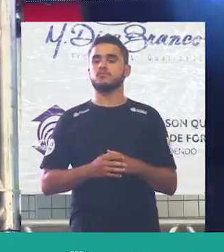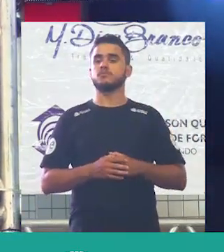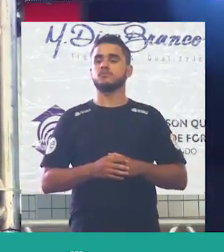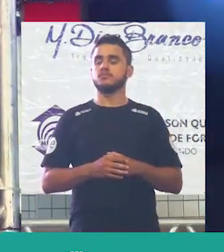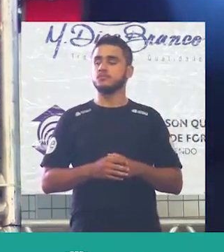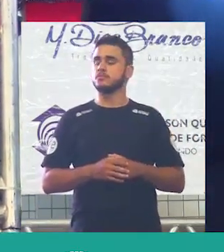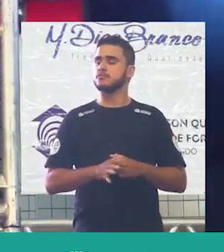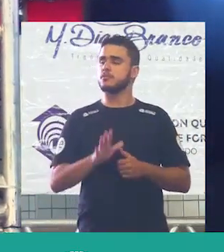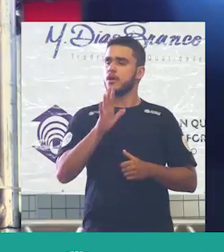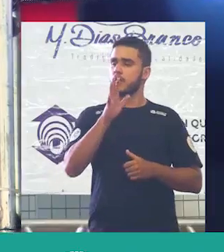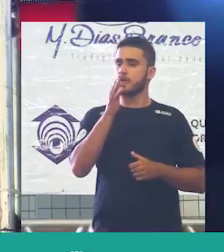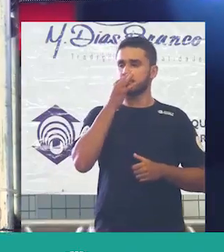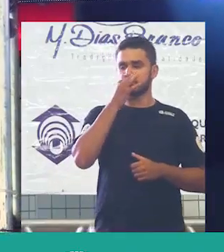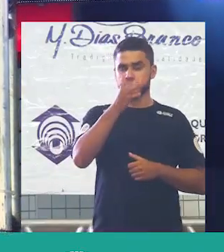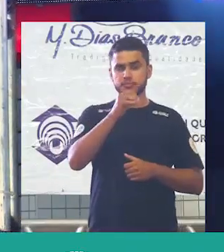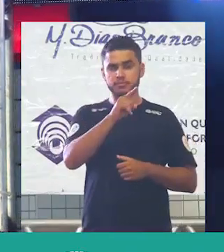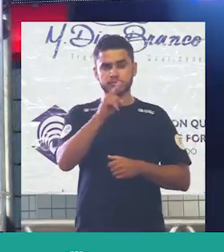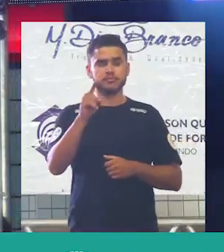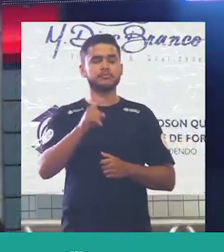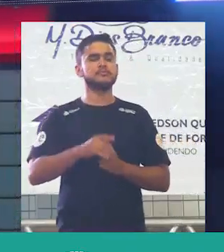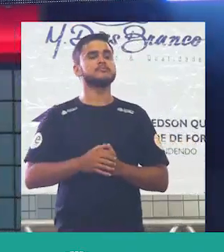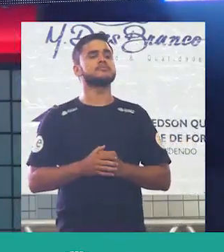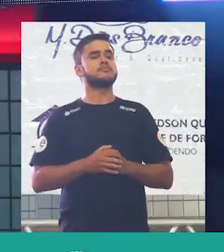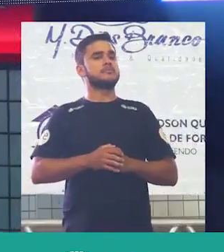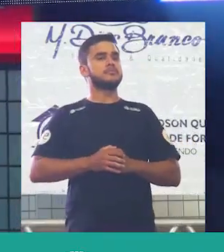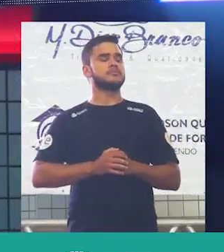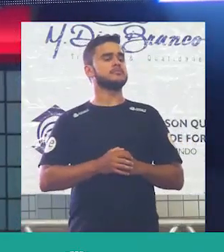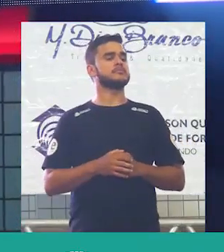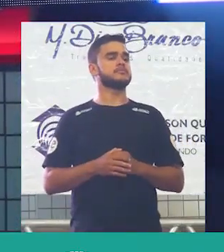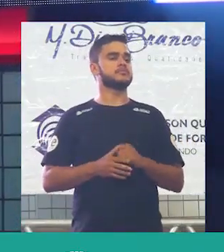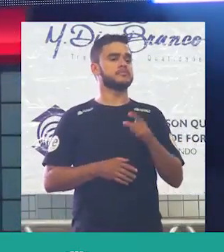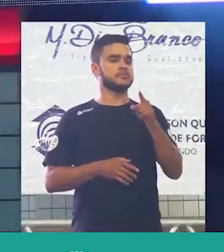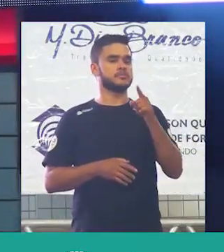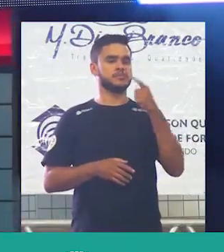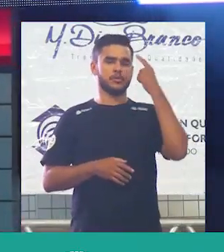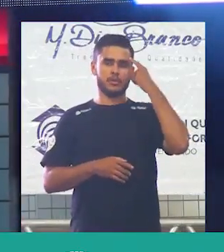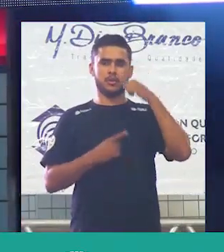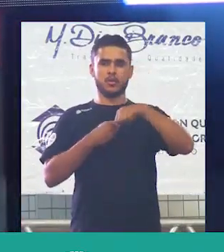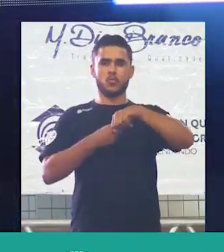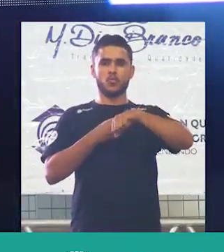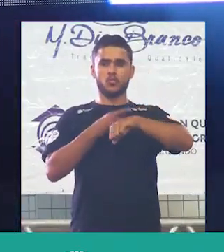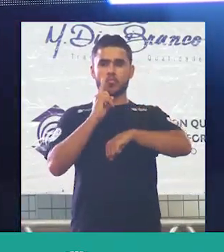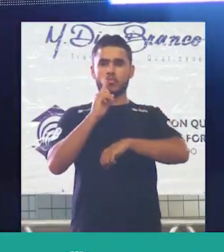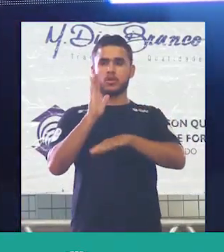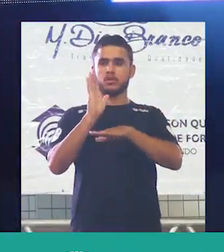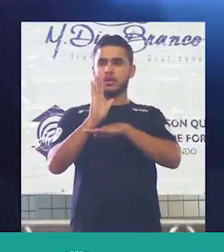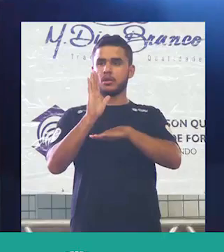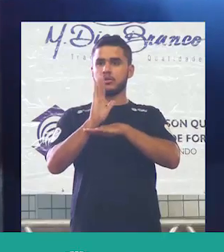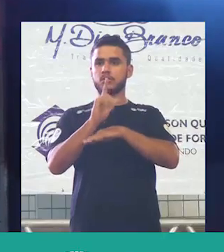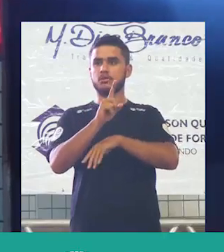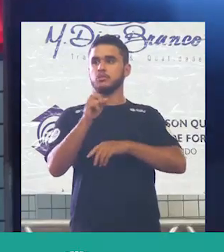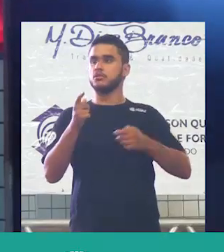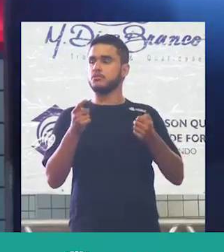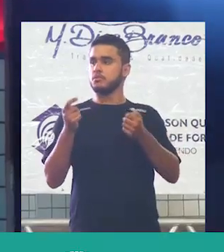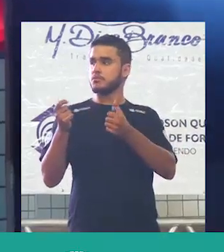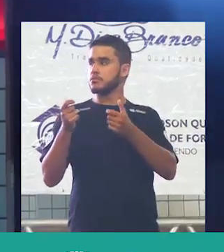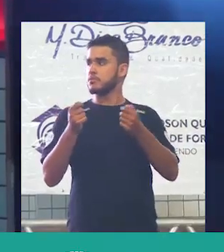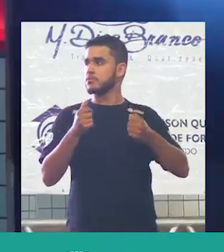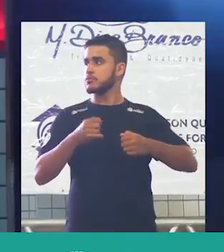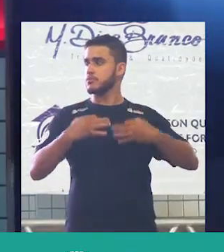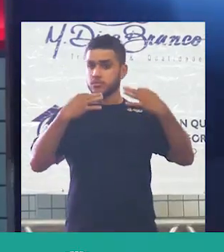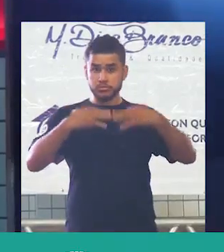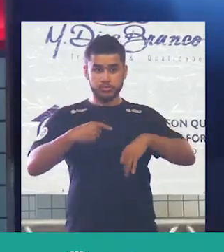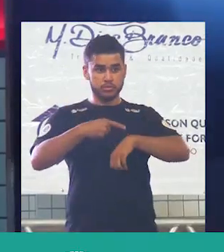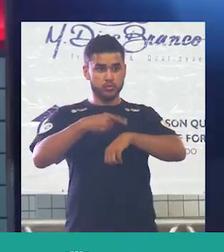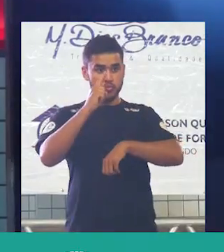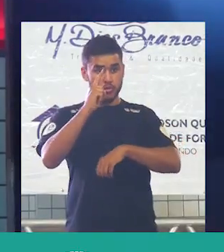coisa, os pouquíssimos que estavam aqui 1h da tarde, a aula começou